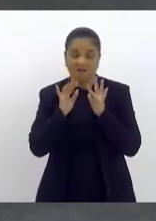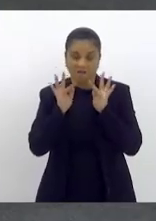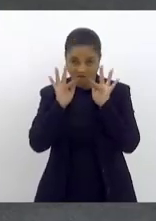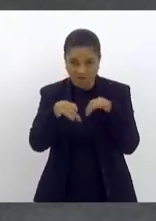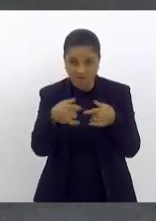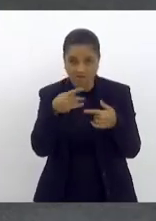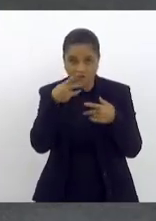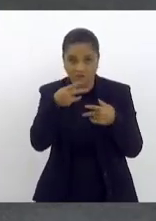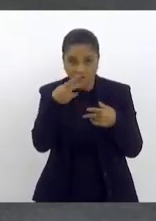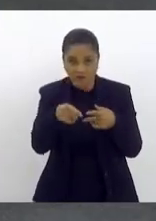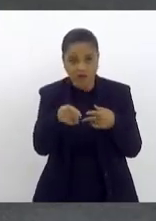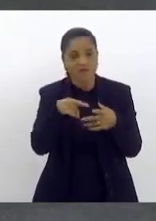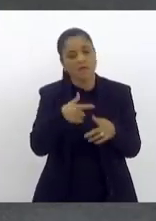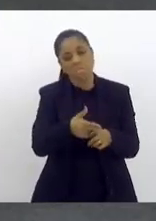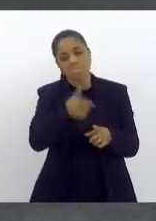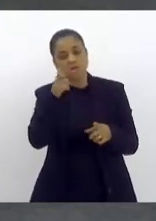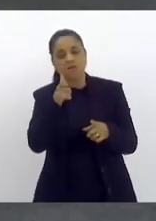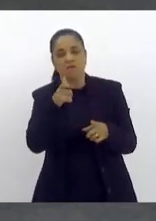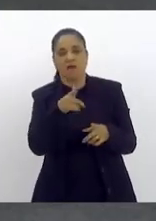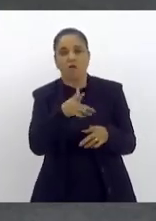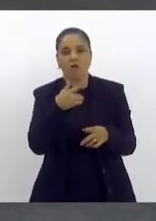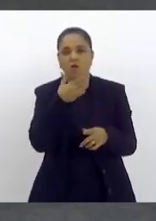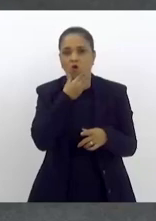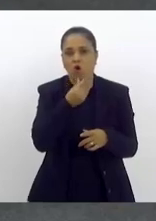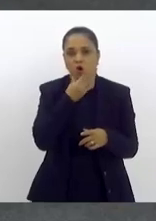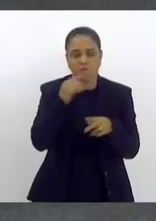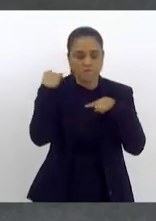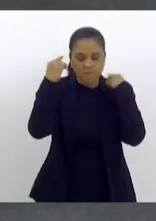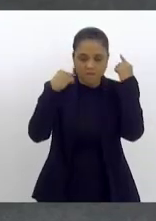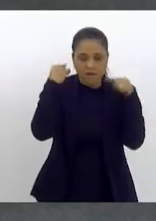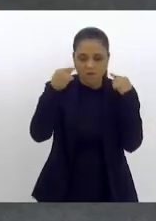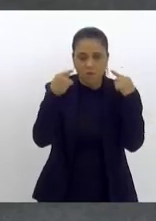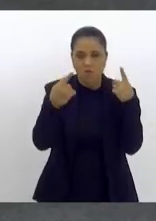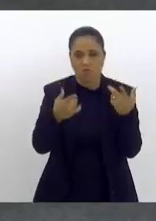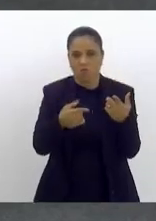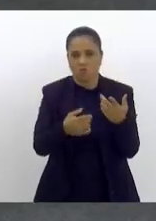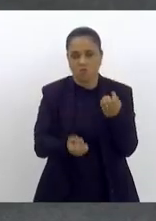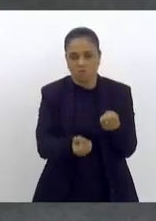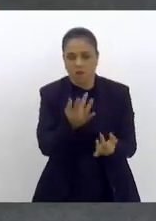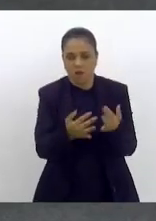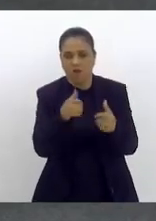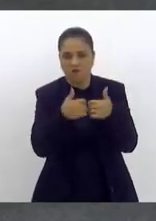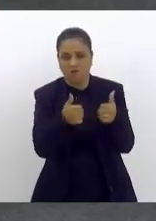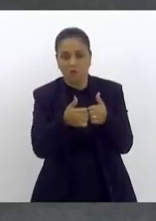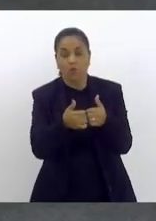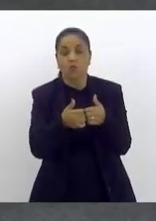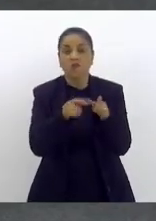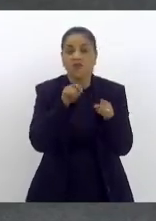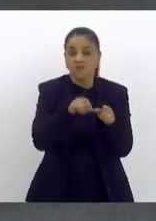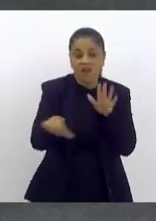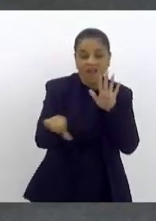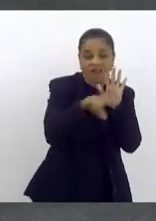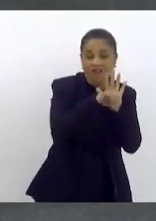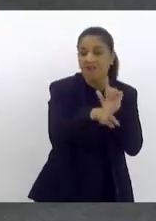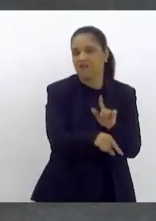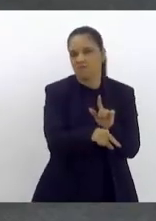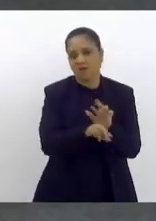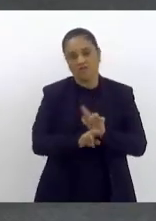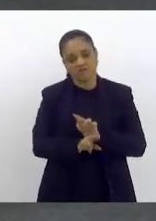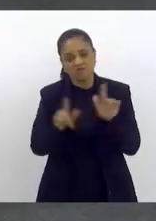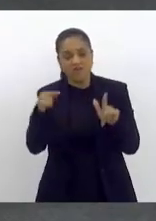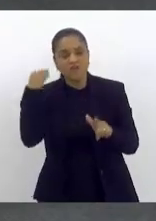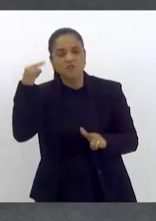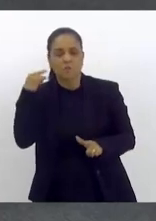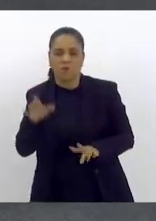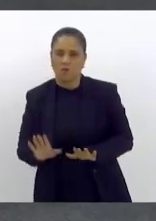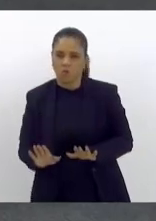louco que quis fazer aquilo. Não tem que matar quem é louco. Quem é louco tem que ser tratado. Quem pratica crimes tem que ser preso. Quem vai matar outras pessoas